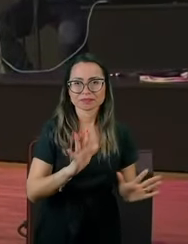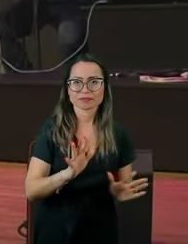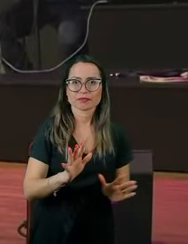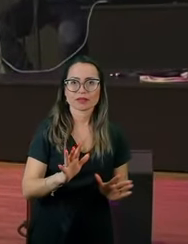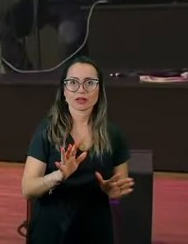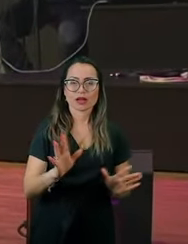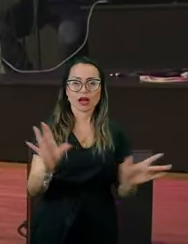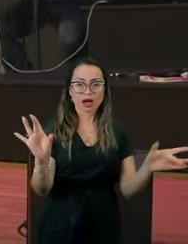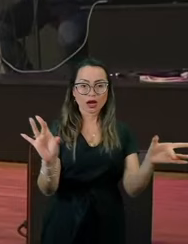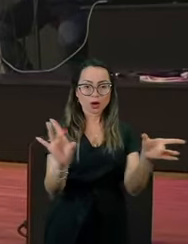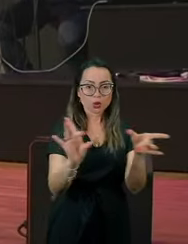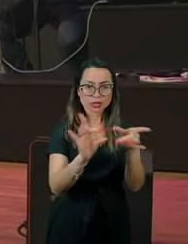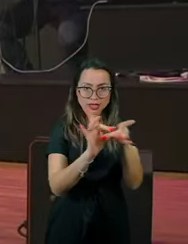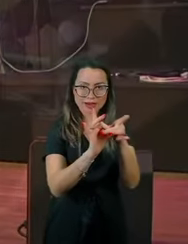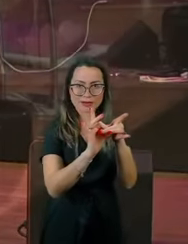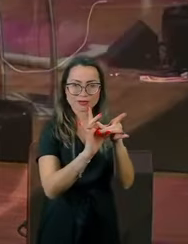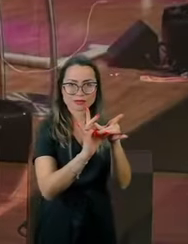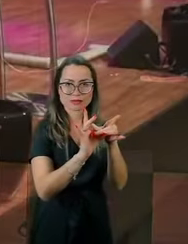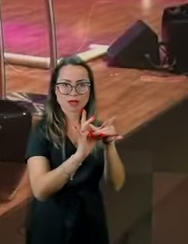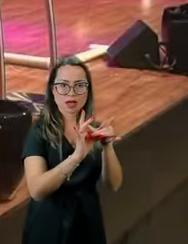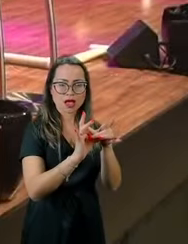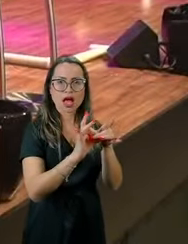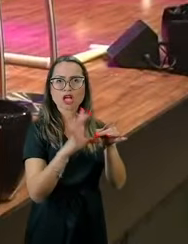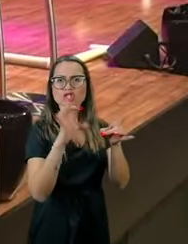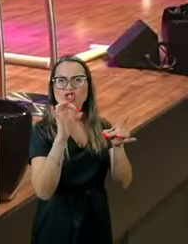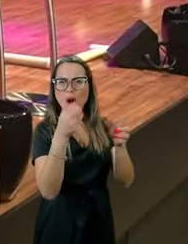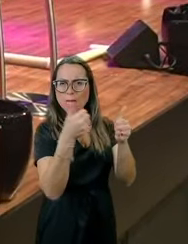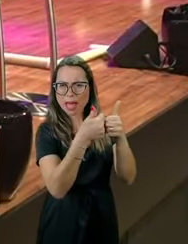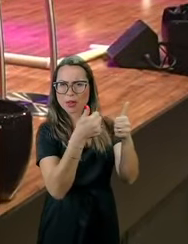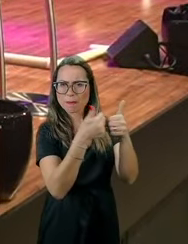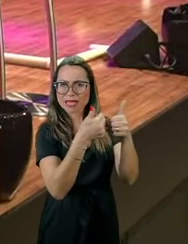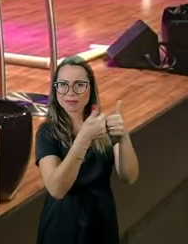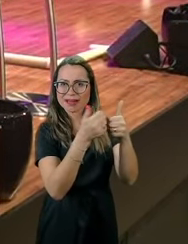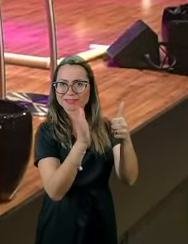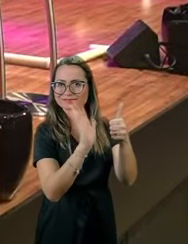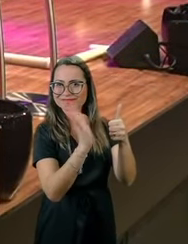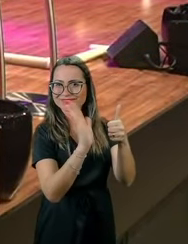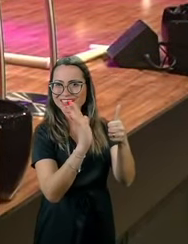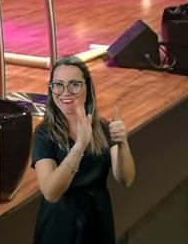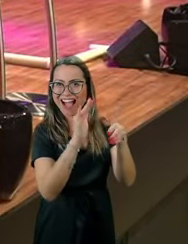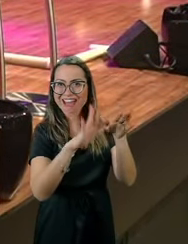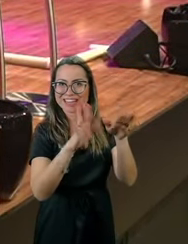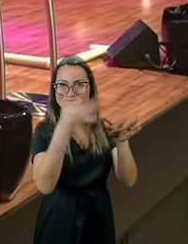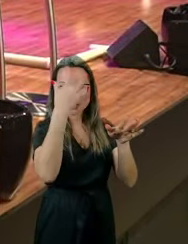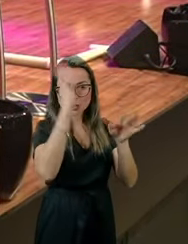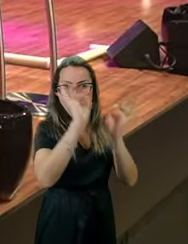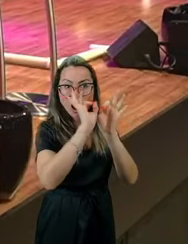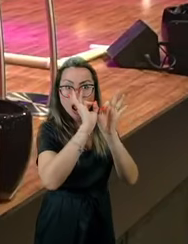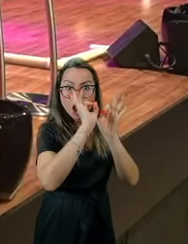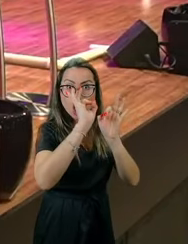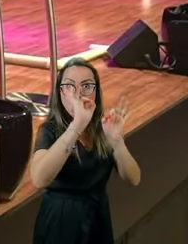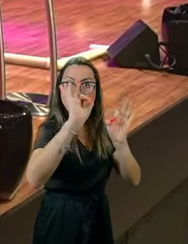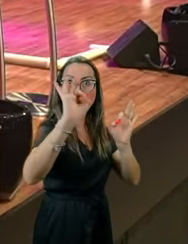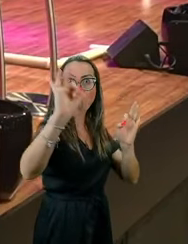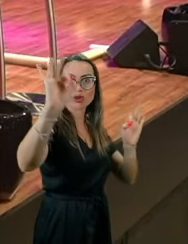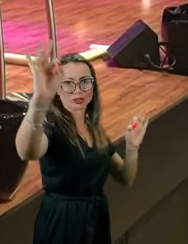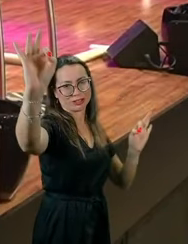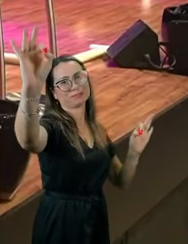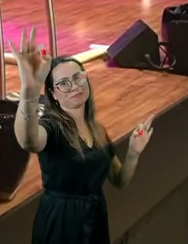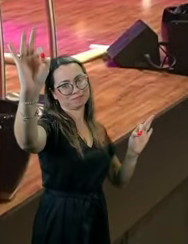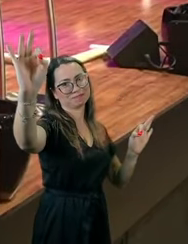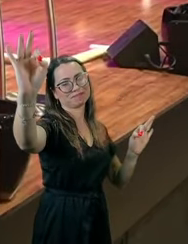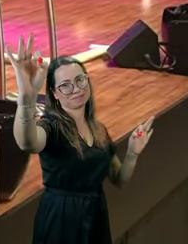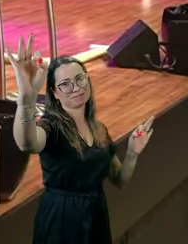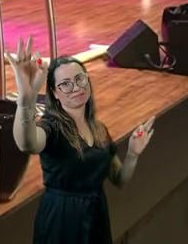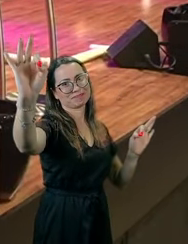fadadas àquilo que nós vivemos aqui, porque você está aqui presencialmente, mas hoje tem 6 mil pessoas ao